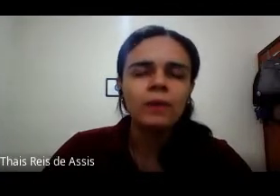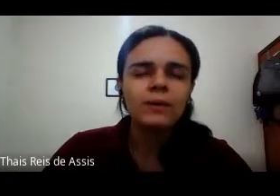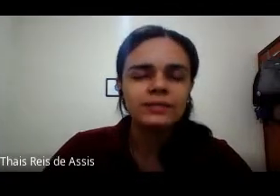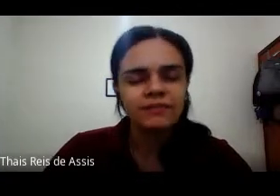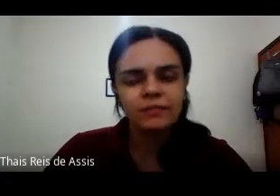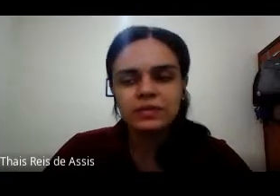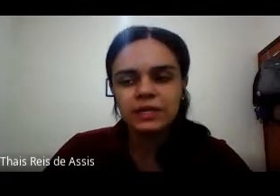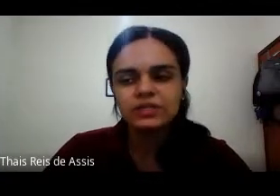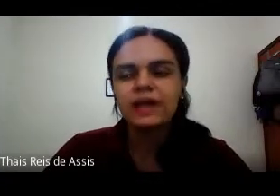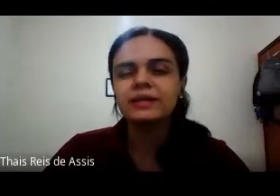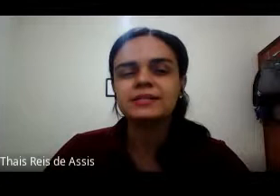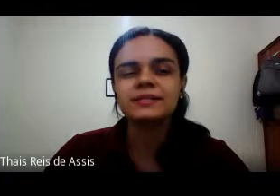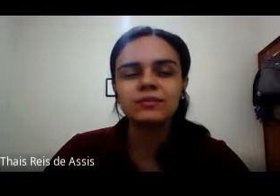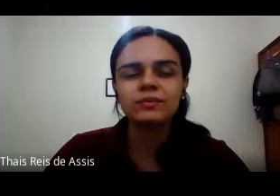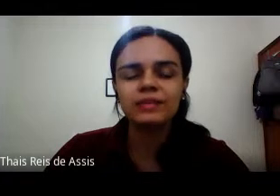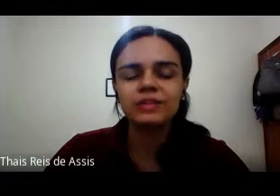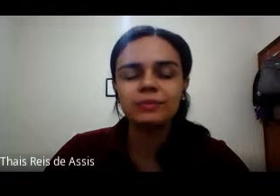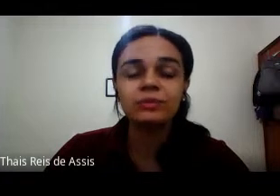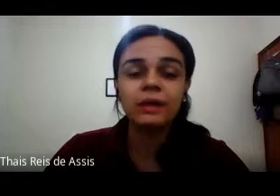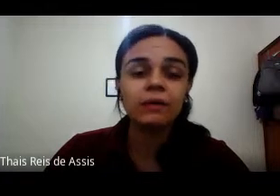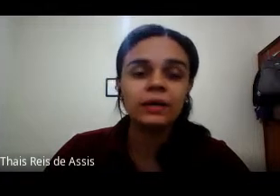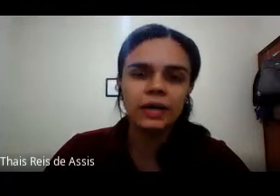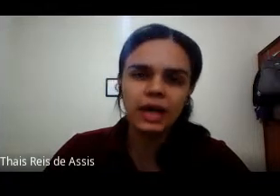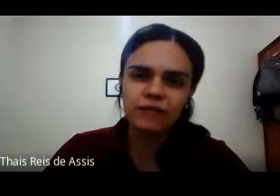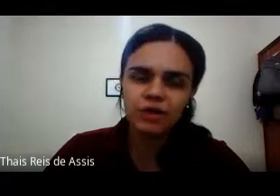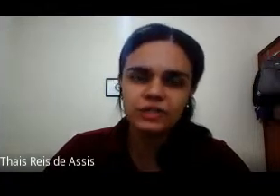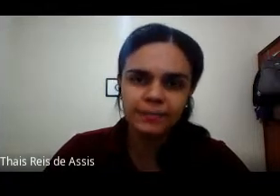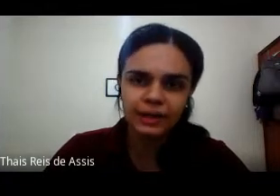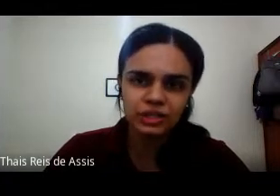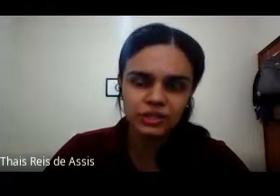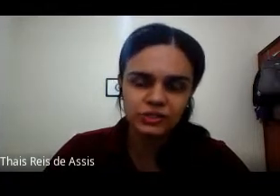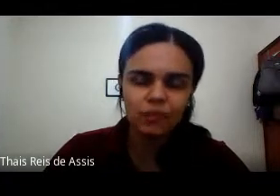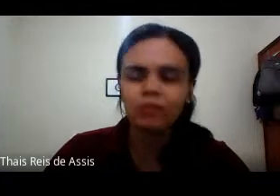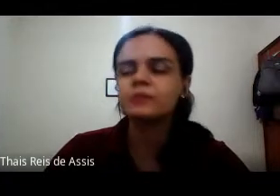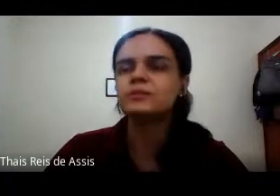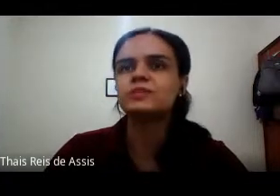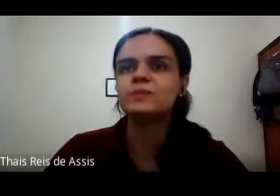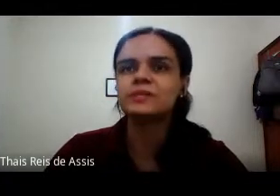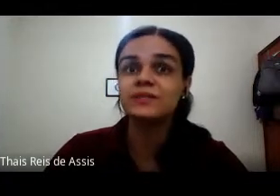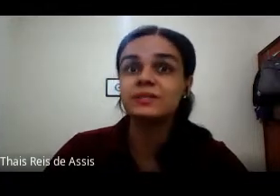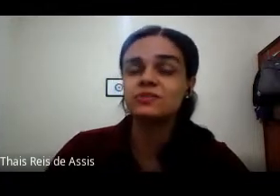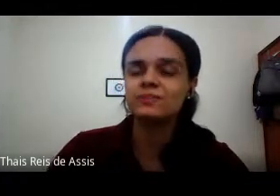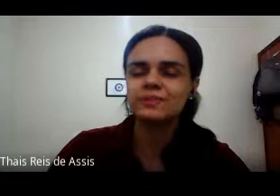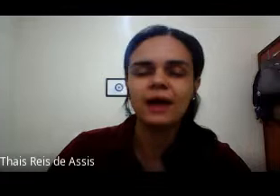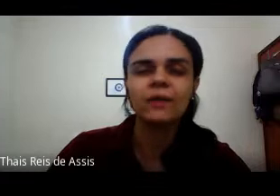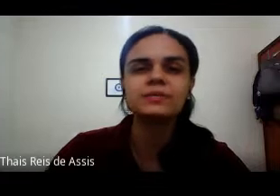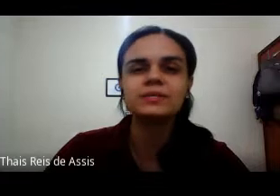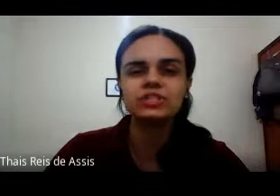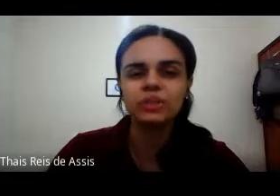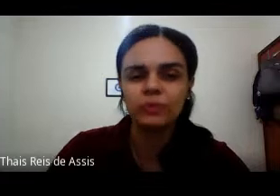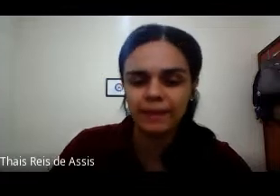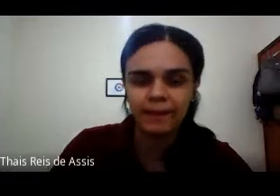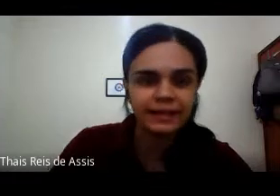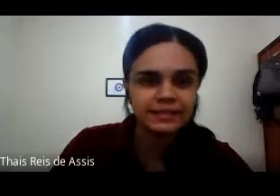Uma coisa que vem muito sendo criticada é que, às vezes, a faculdade ela é muito teórica, ela foge da prática da escola, isso a gente precisa vencer esse obstáculo, precisa